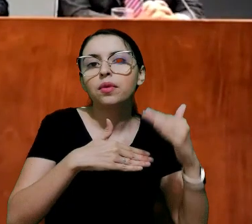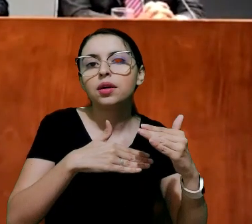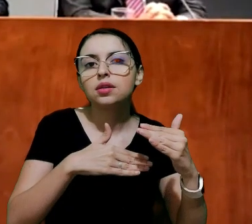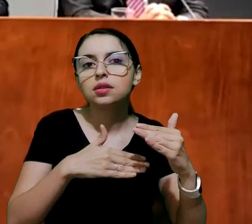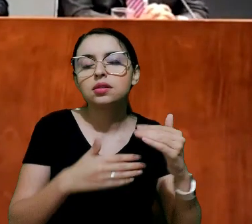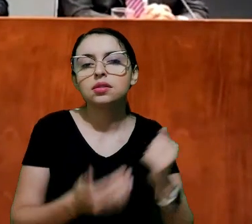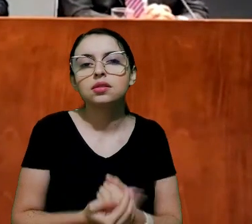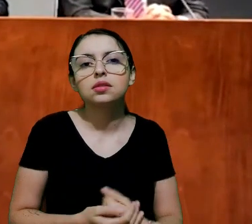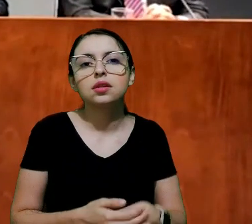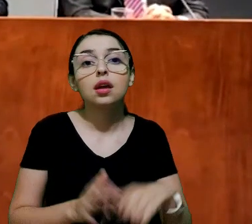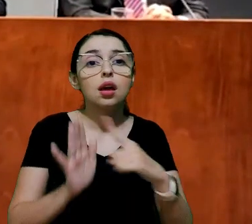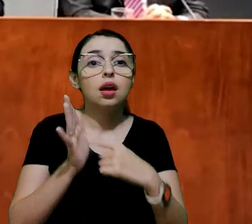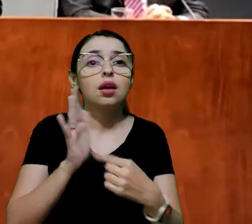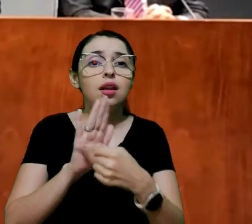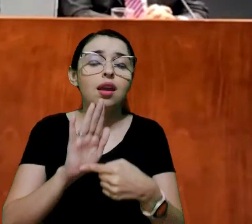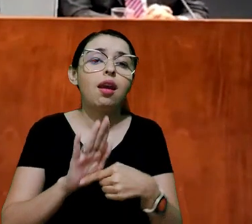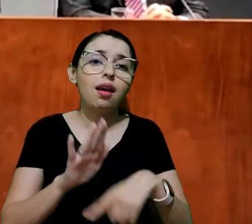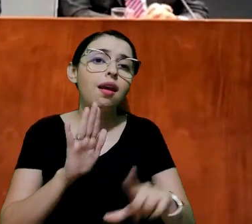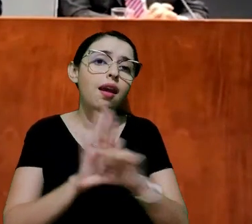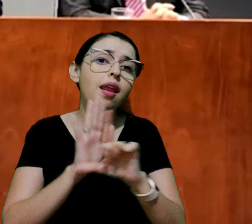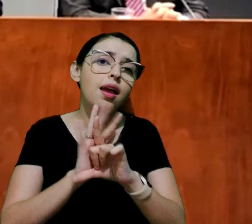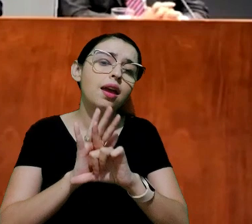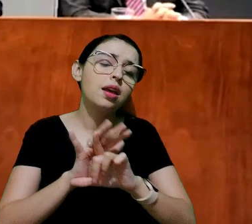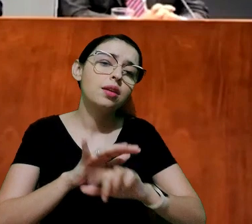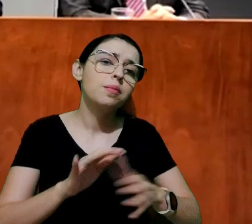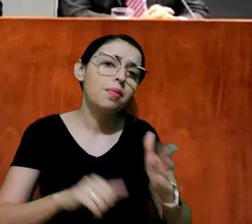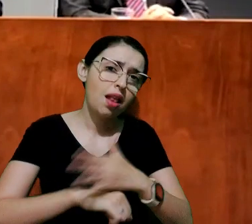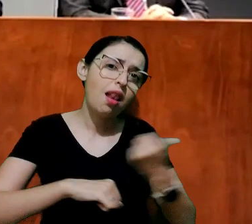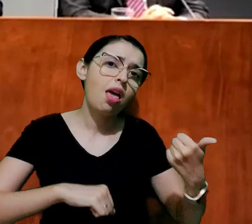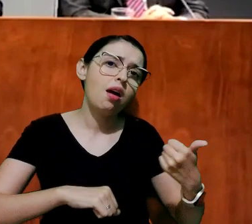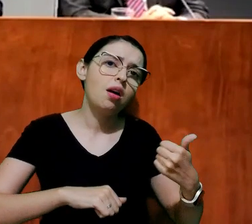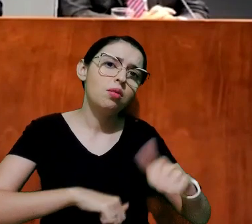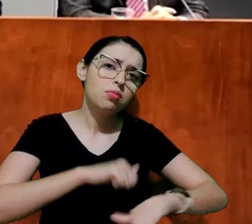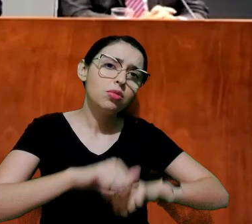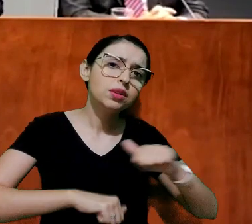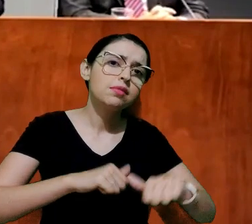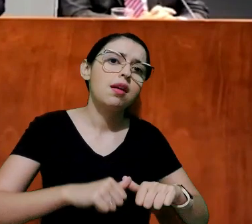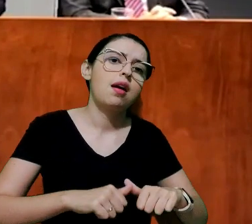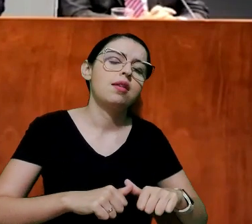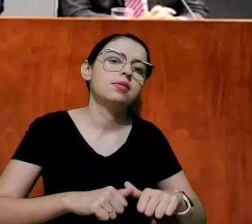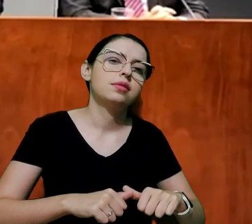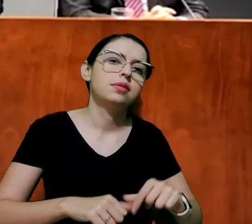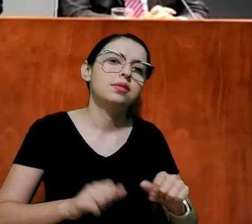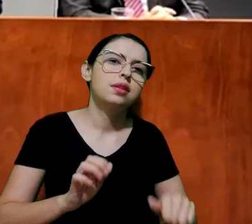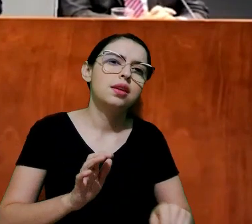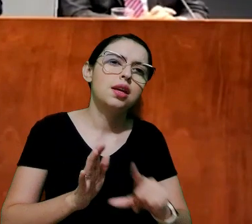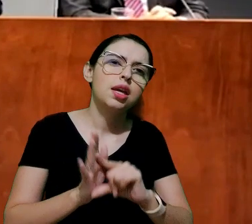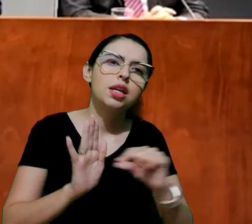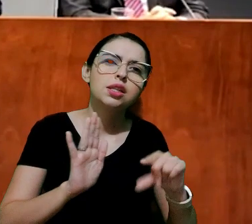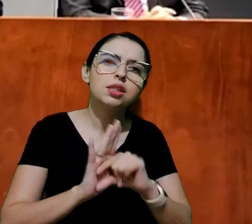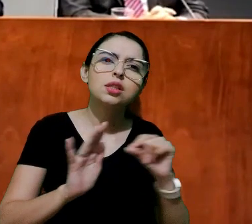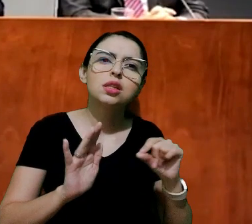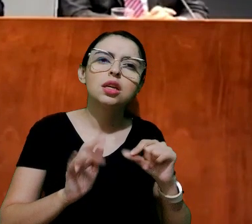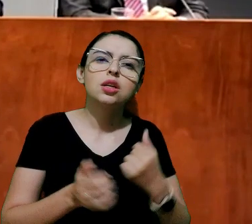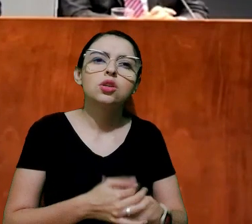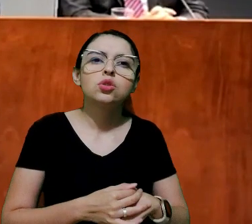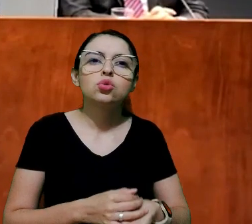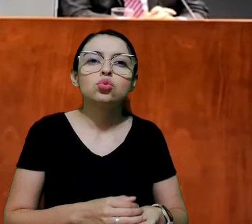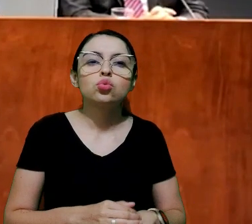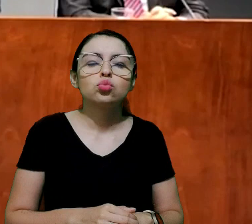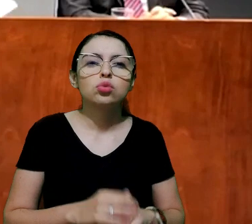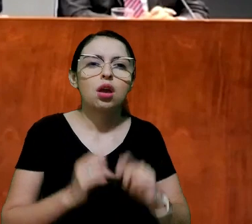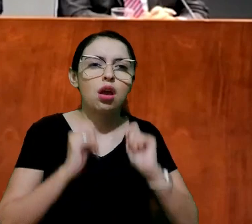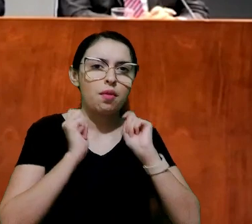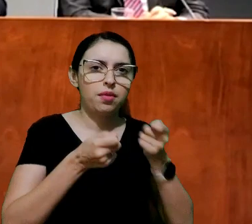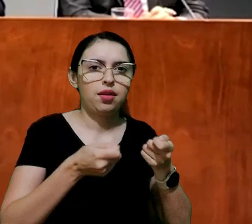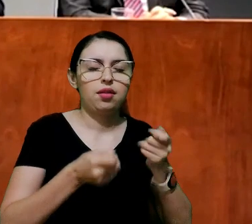de contratar. Por conseguinte, seria inconstitucional. Seria melhor que fizesse uma legislação que modificasse o 1641 e